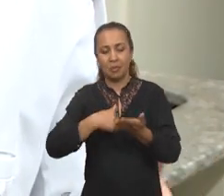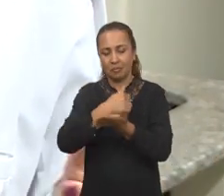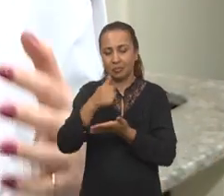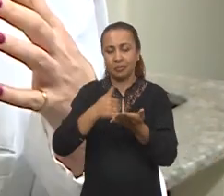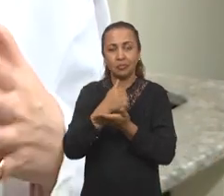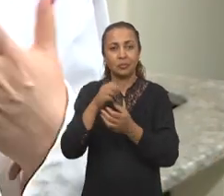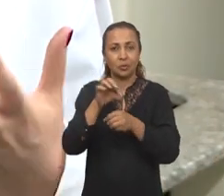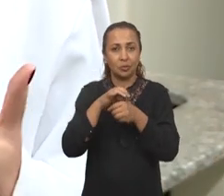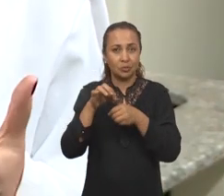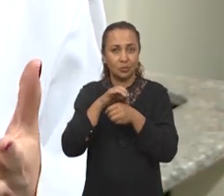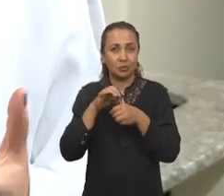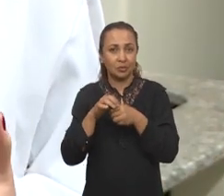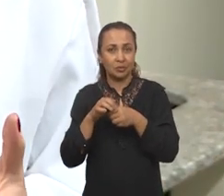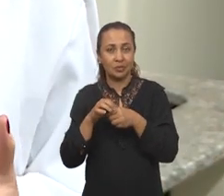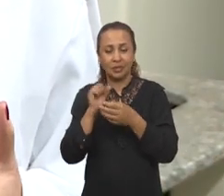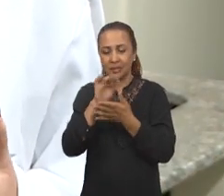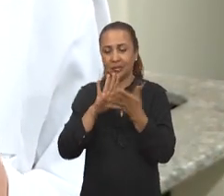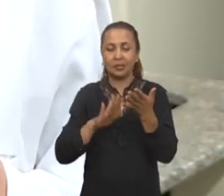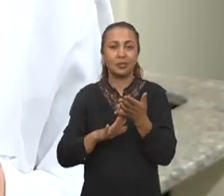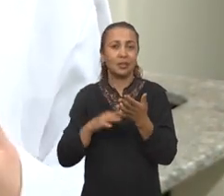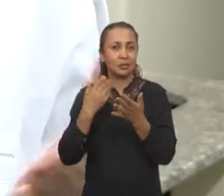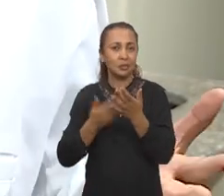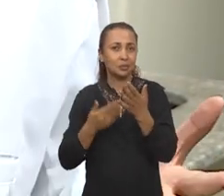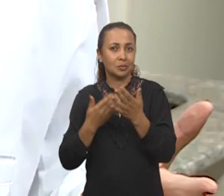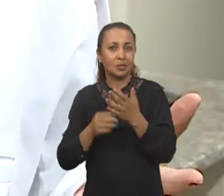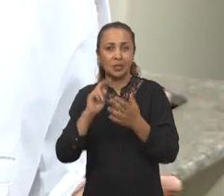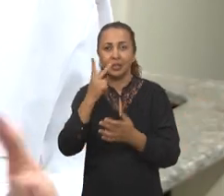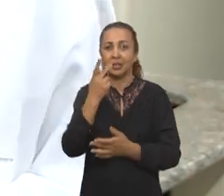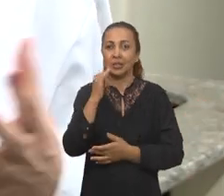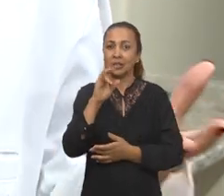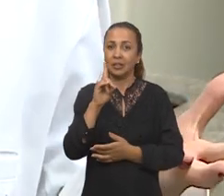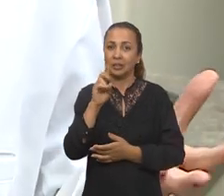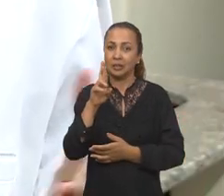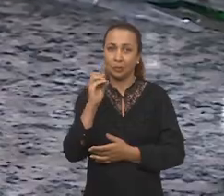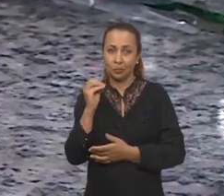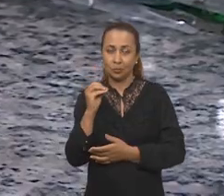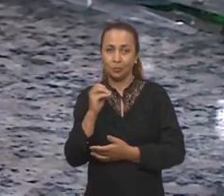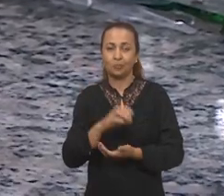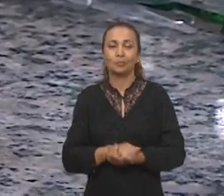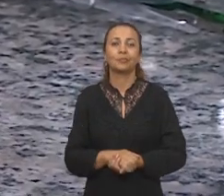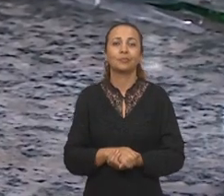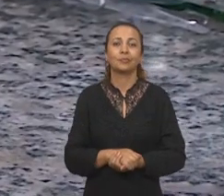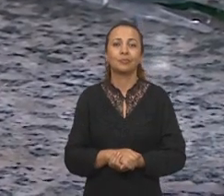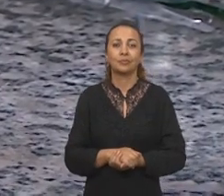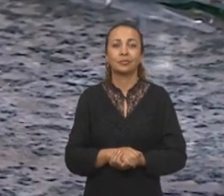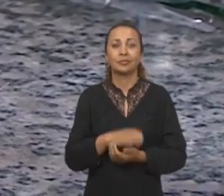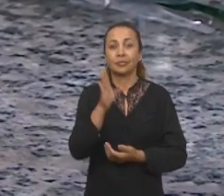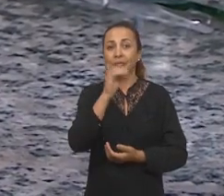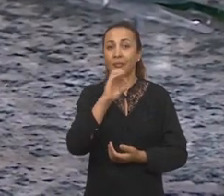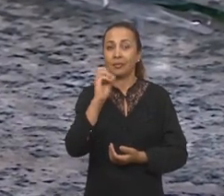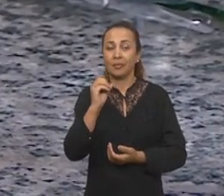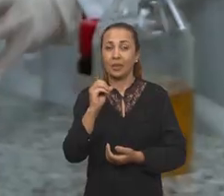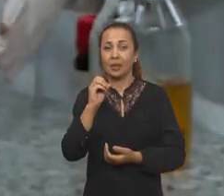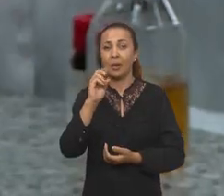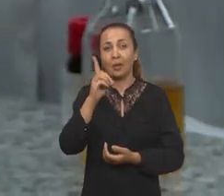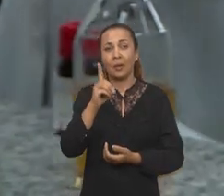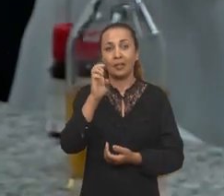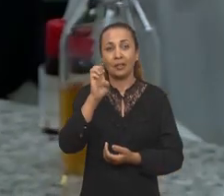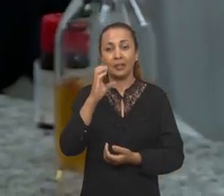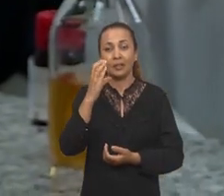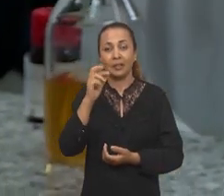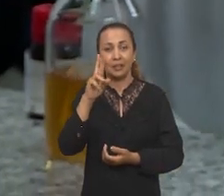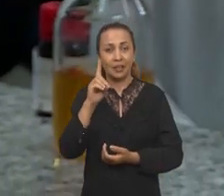microrganismos com atividade de degradação de hidrocarbonetos aí de óleo essa biodegradação com a